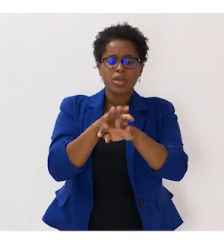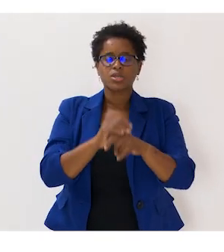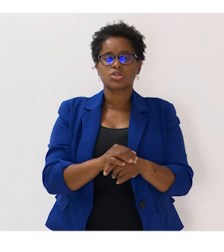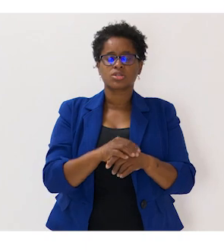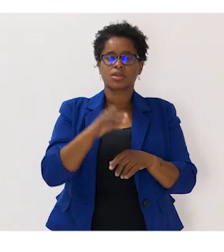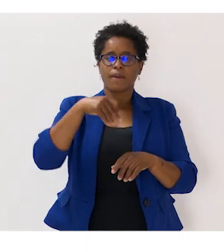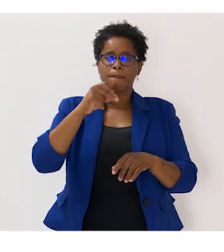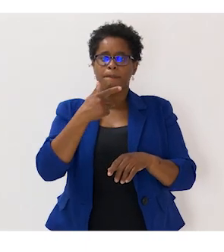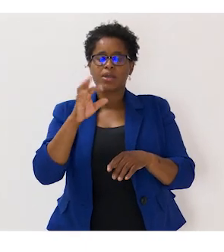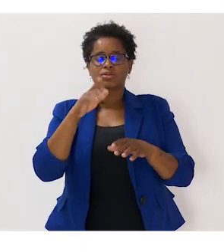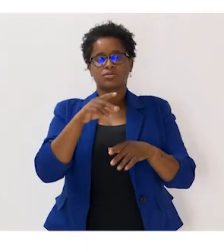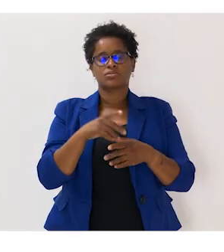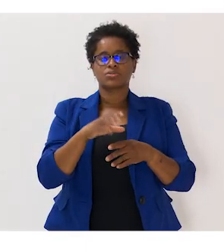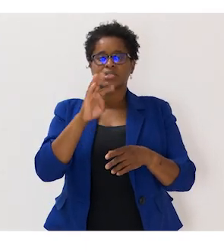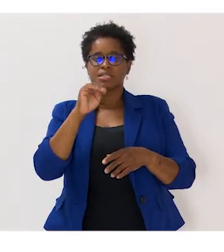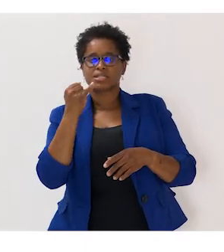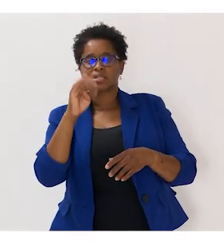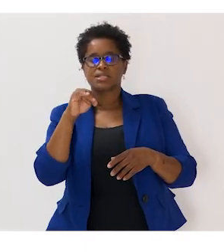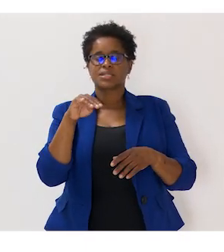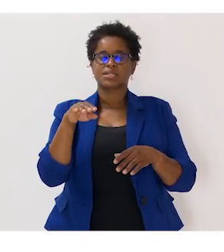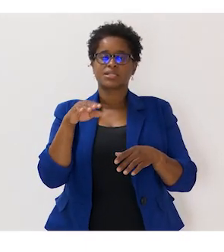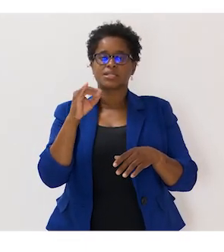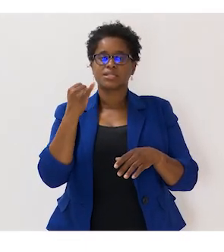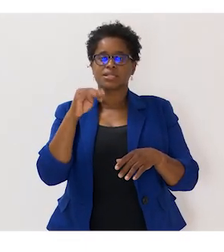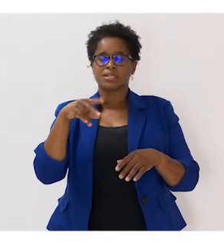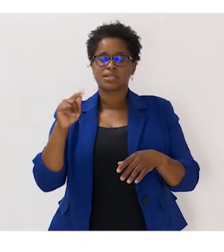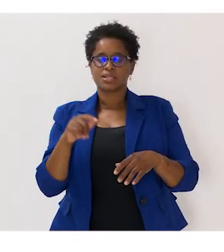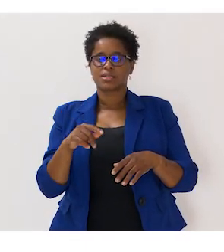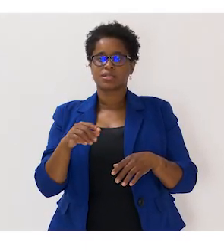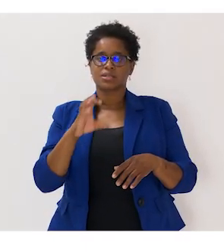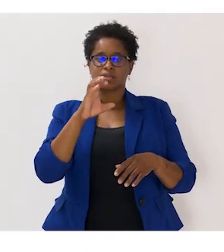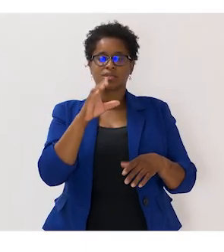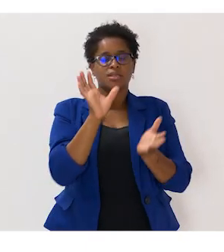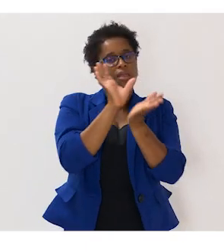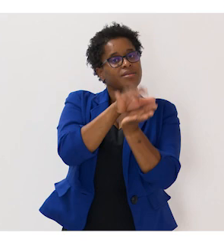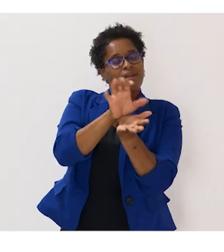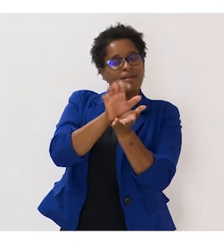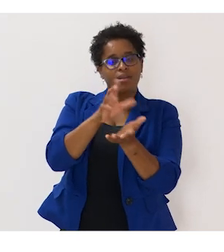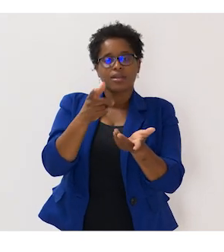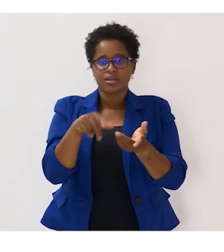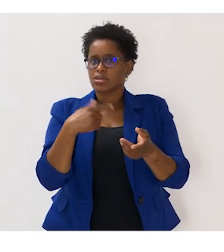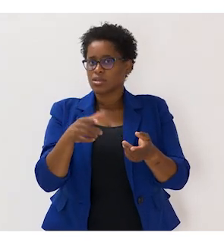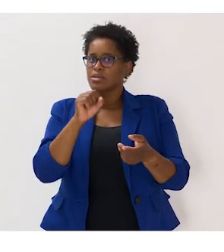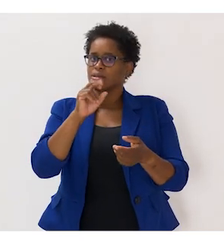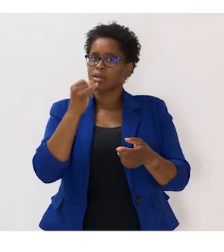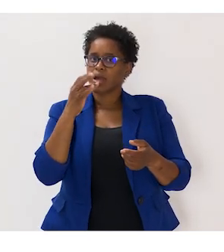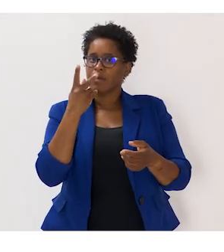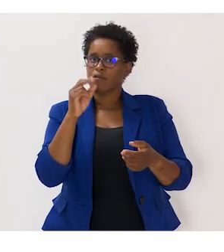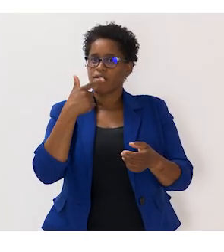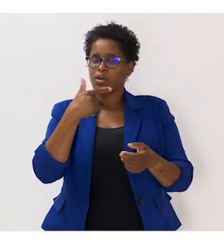patos selvagens, cisnes, salamandras, cobras de água, jacarés, rãs e gaivotas